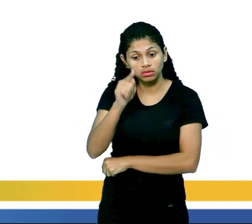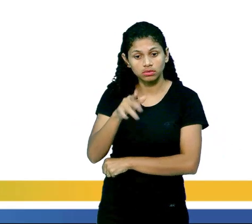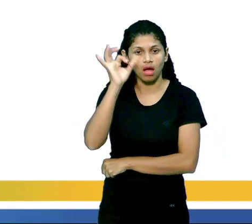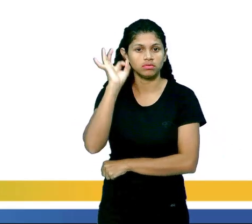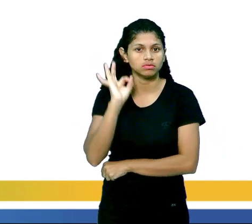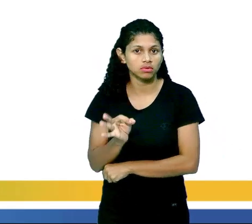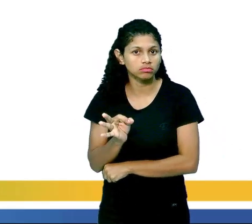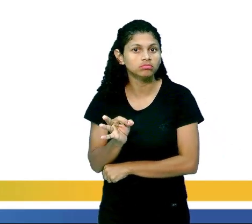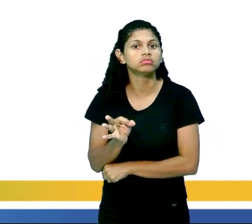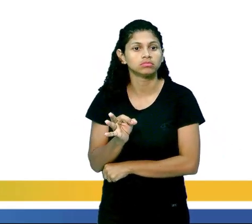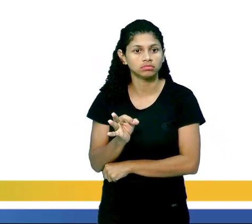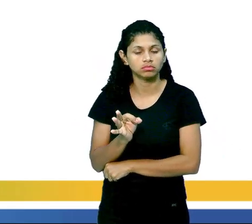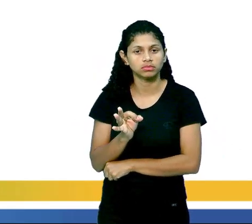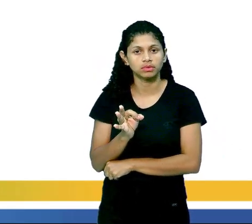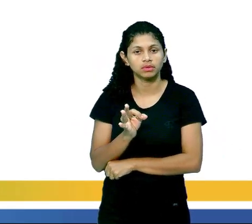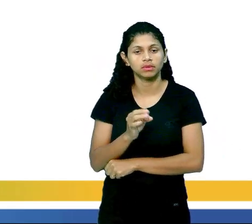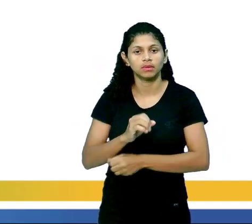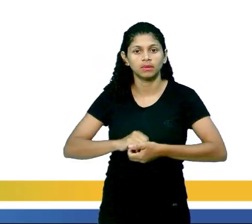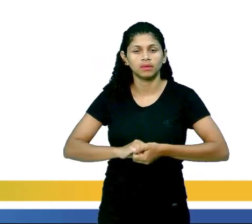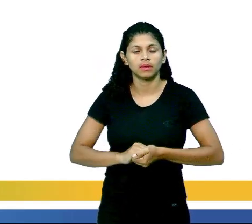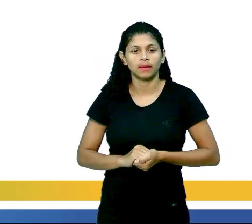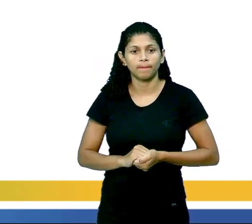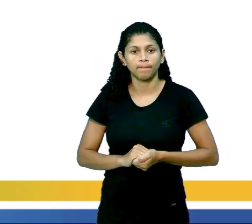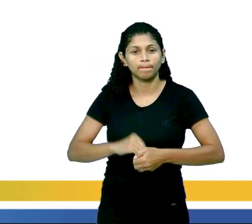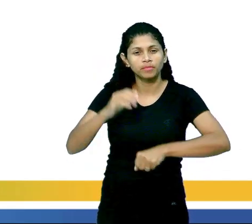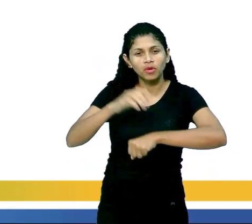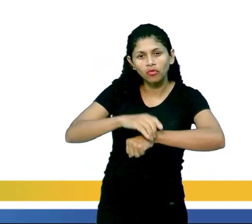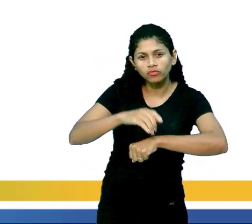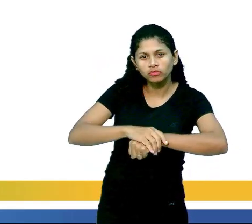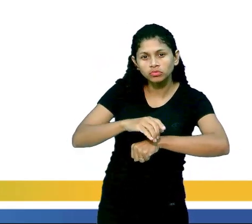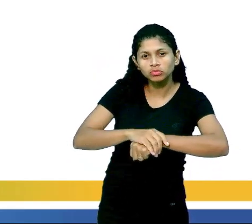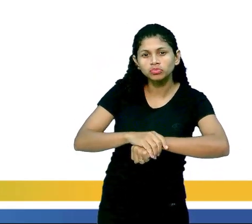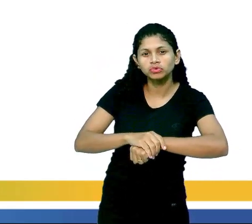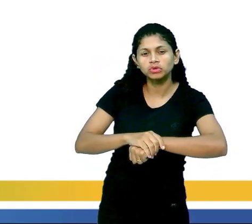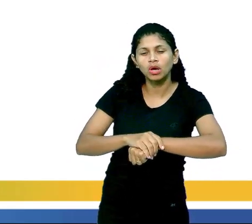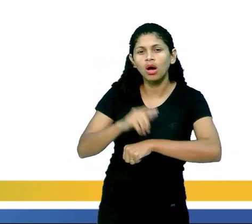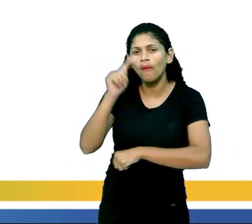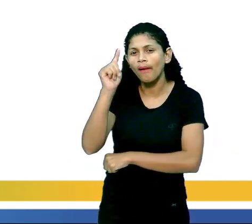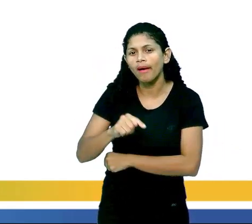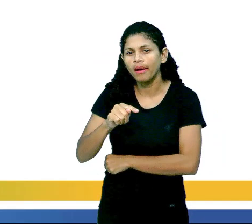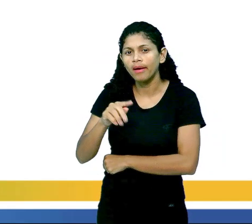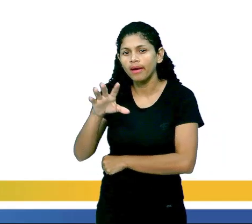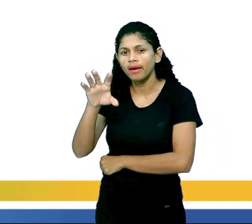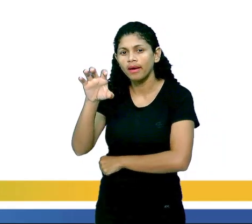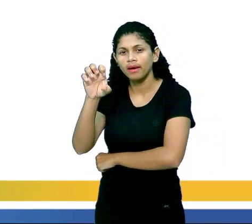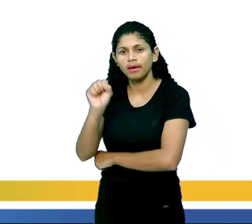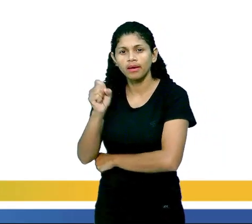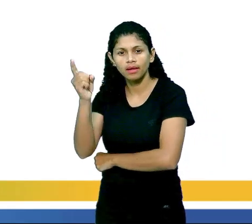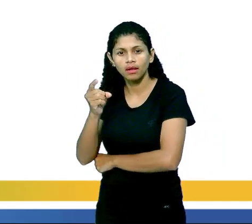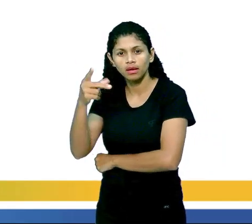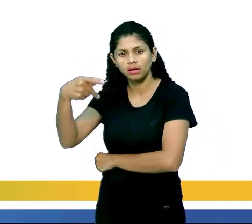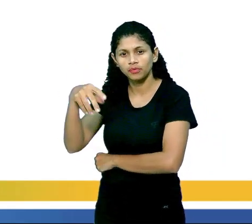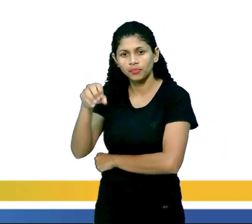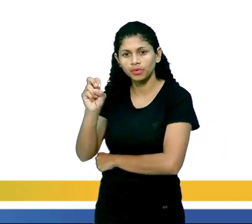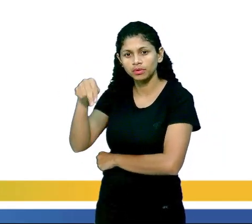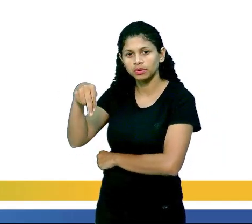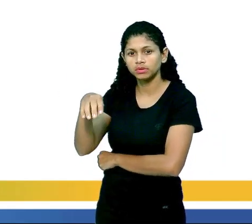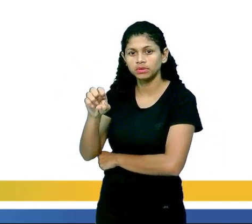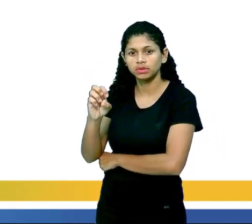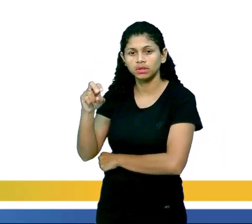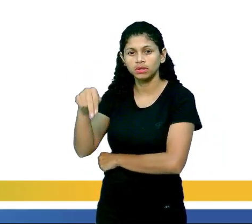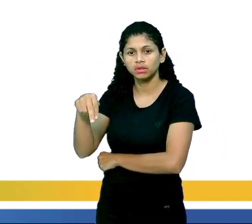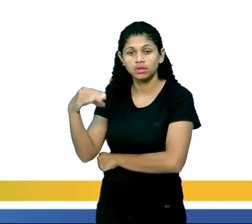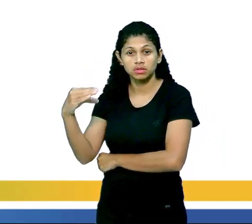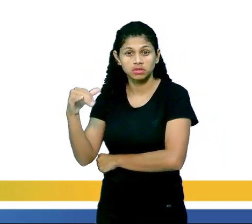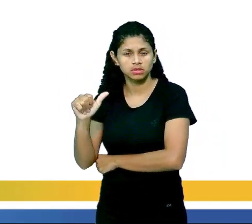Aí a gente vai perceber aí, ó, essa função é uma função exponencial? Ele vai perguntar, qual das funções são? Ela